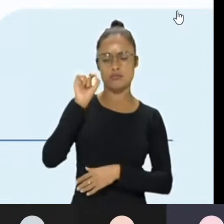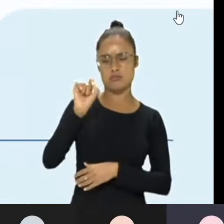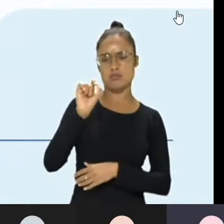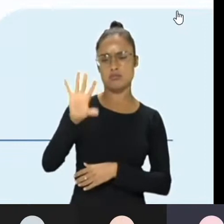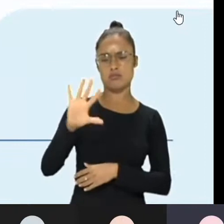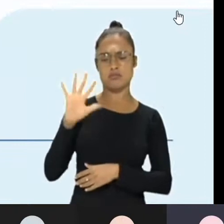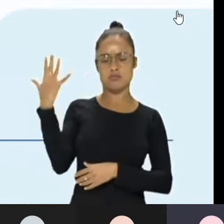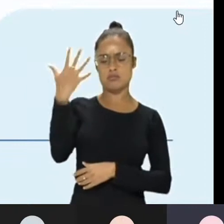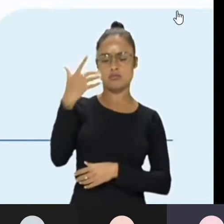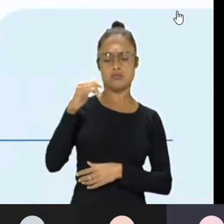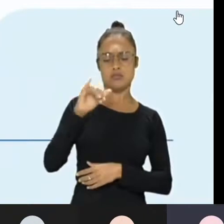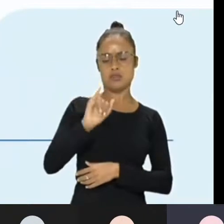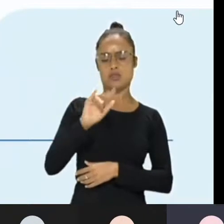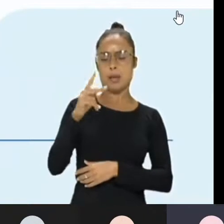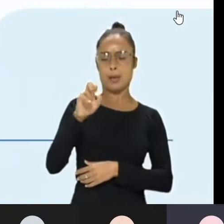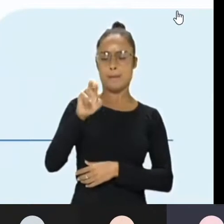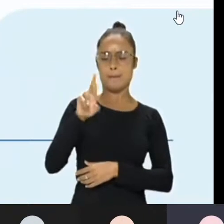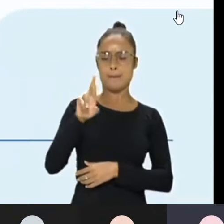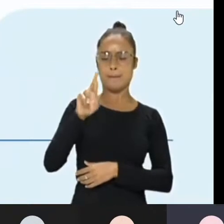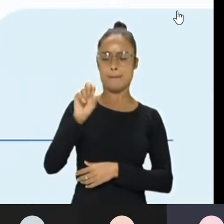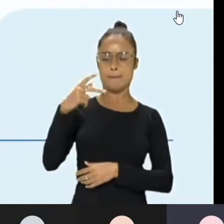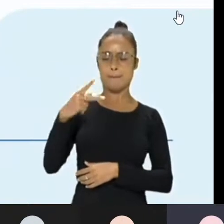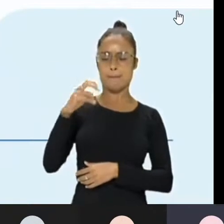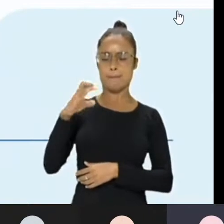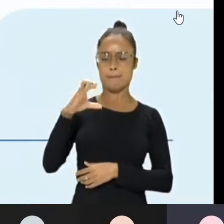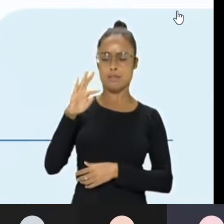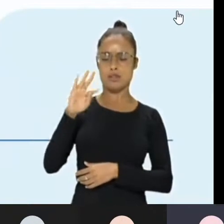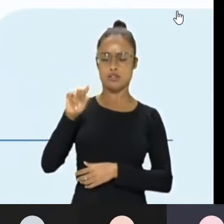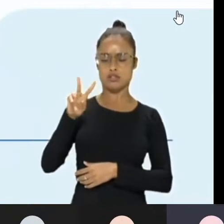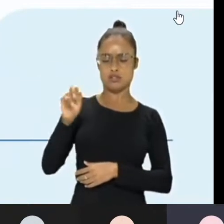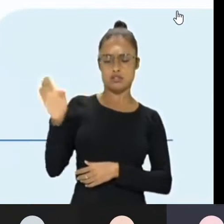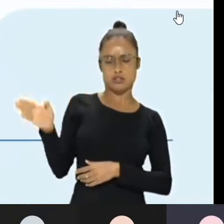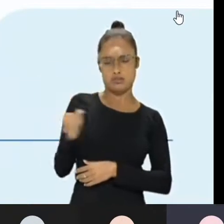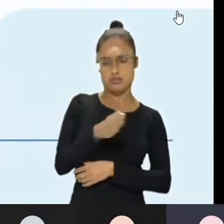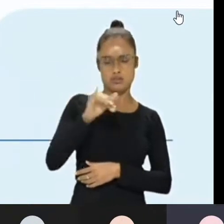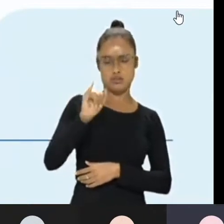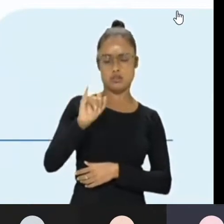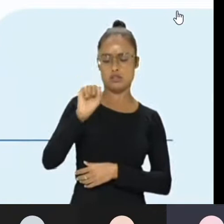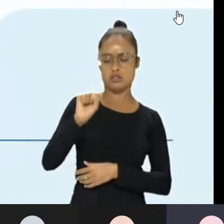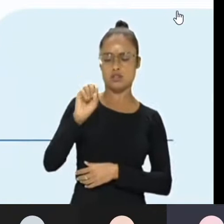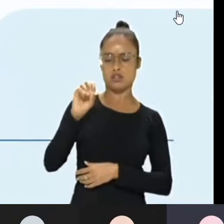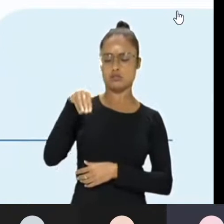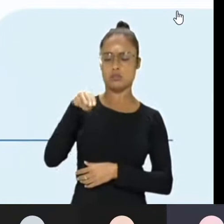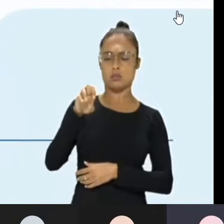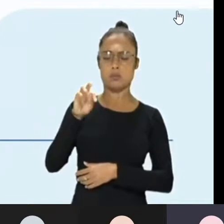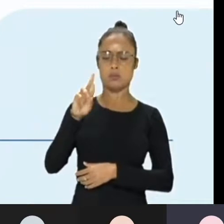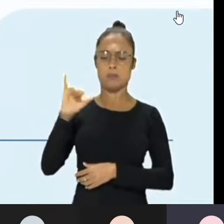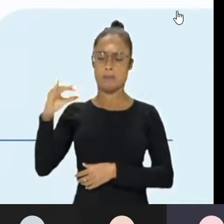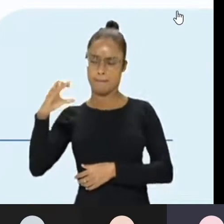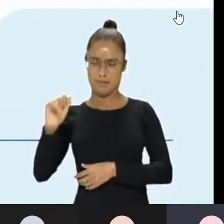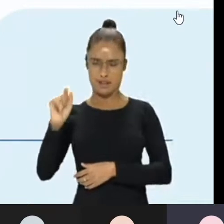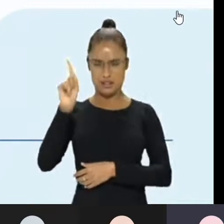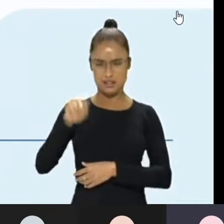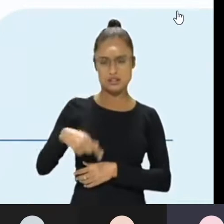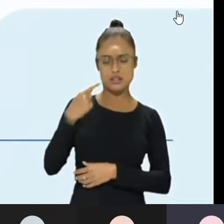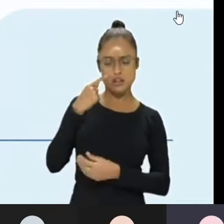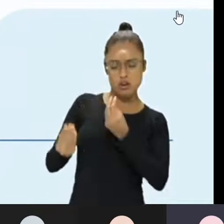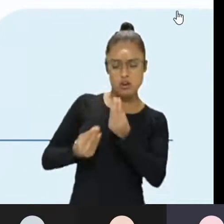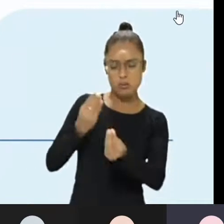isométrica. Então, a representação 3D é a perspectiva isométrica.